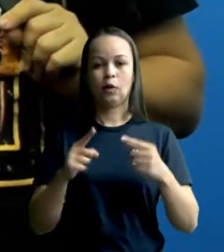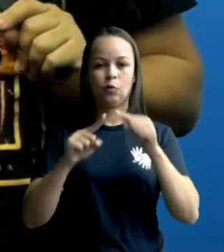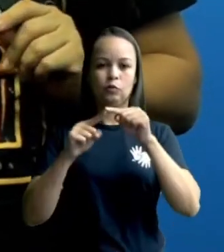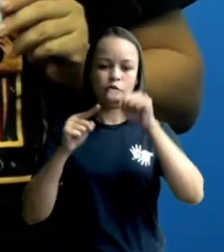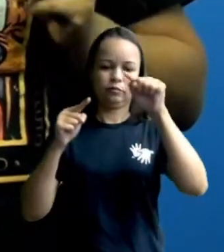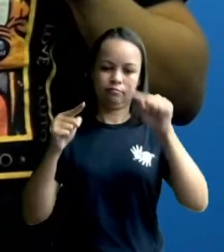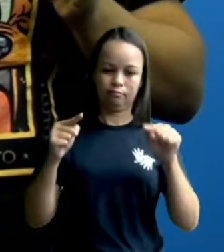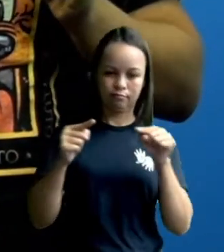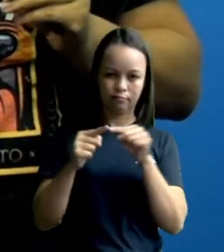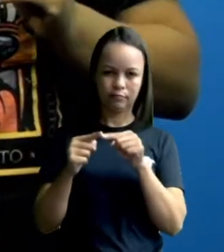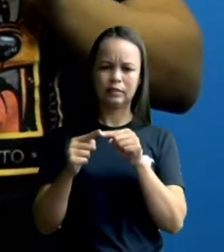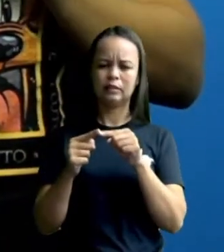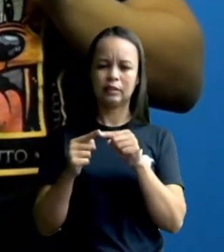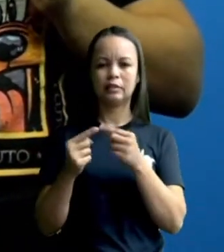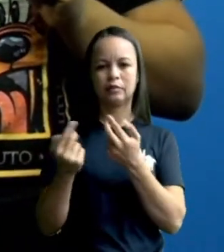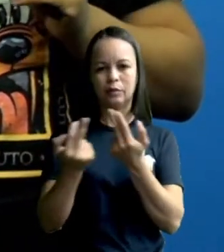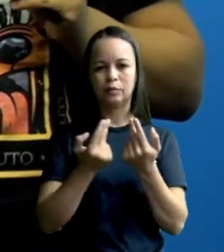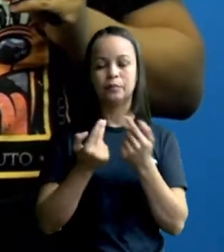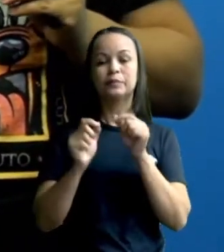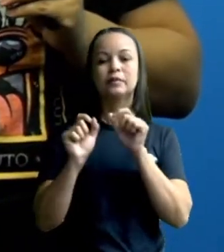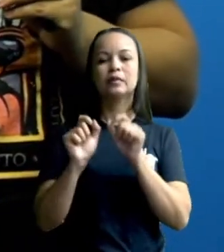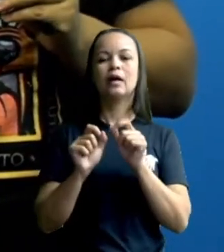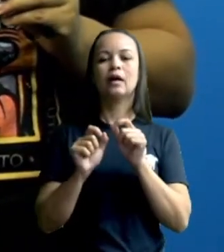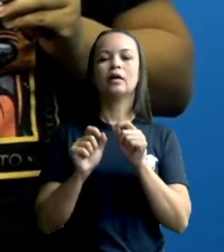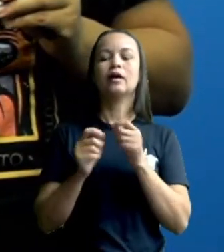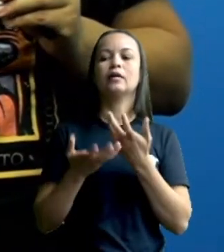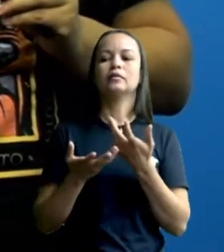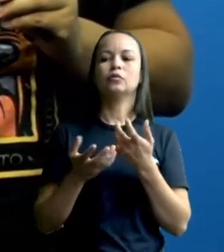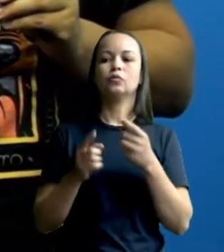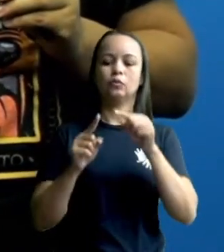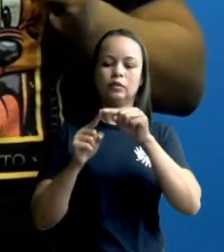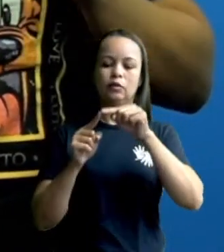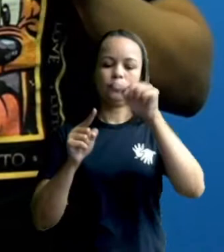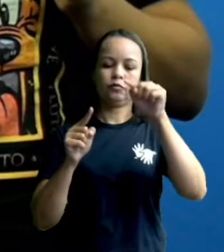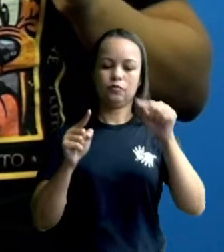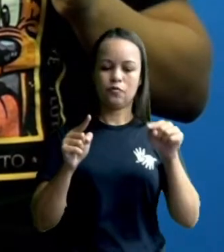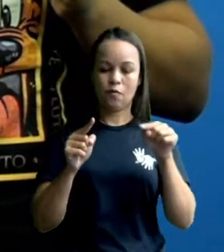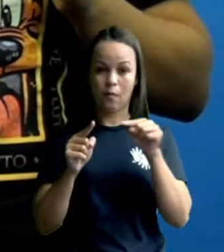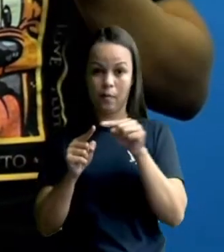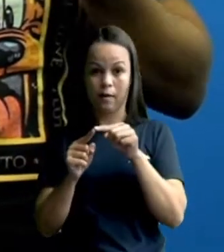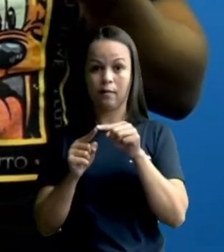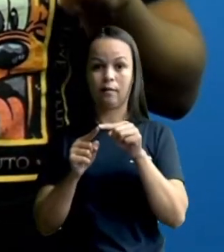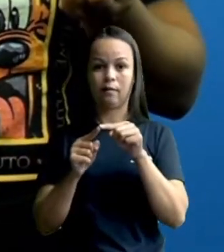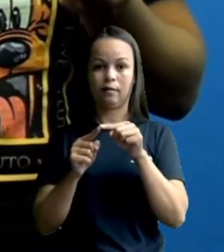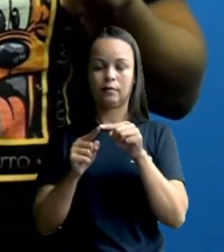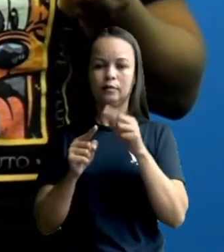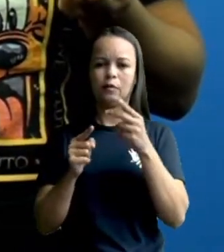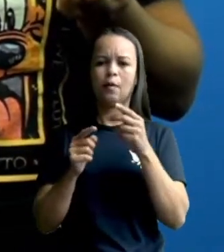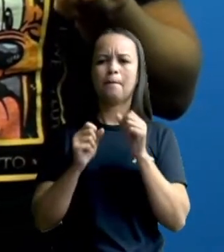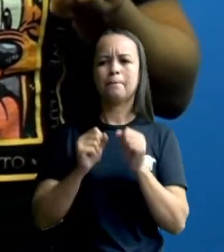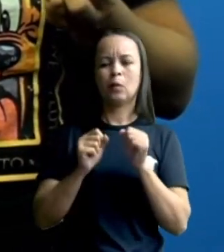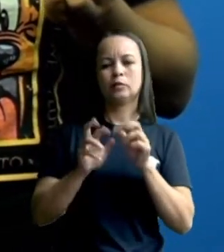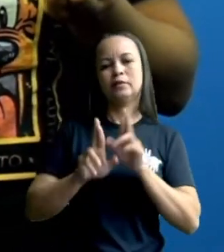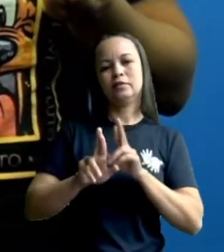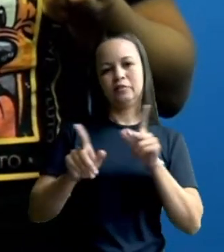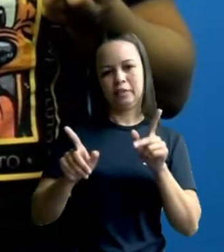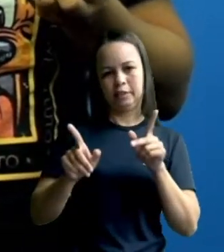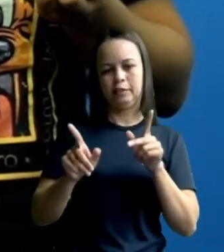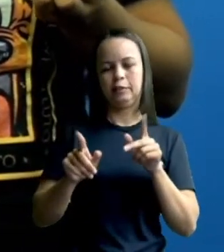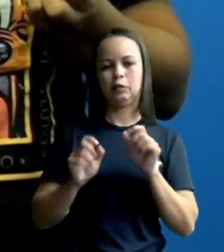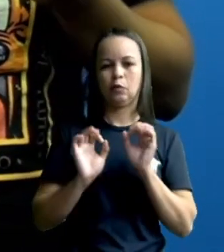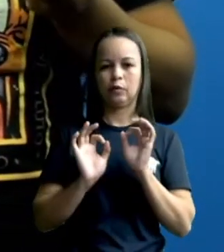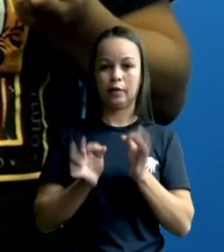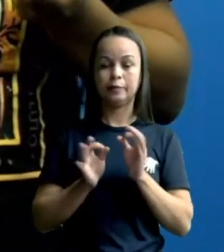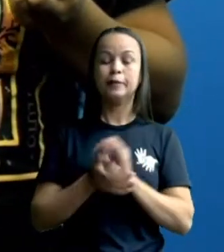mesmo jeito. Eles, o seu formato, podem ser diferentes, tá